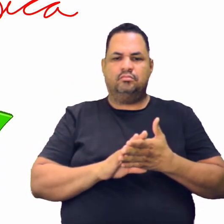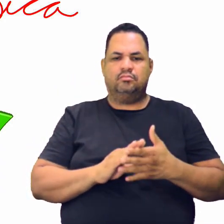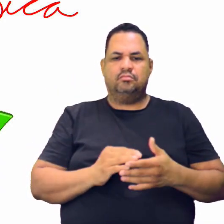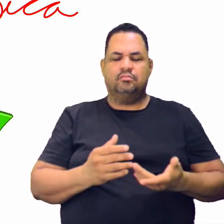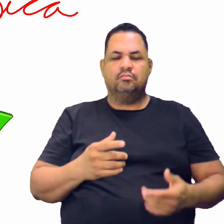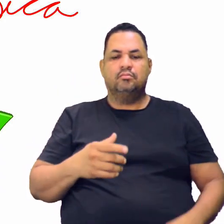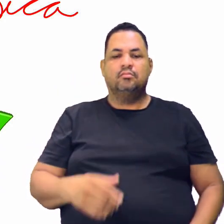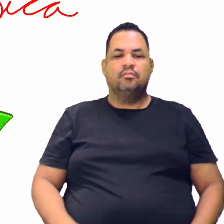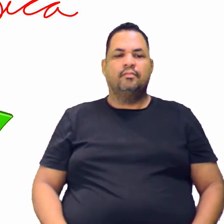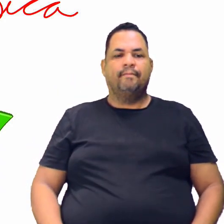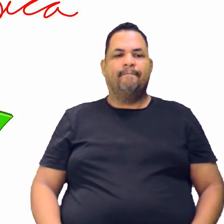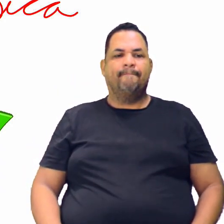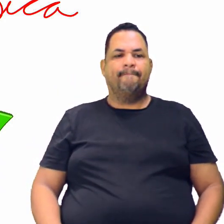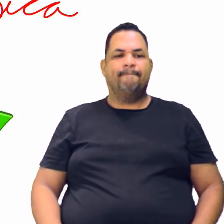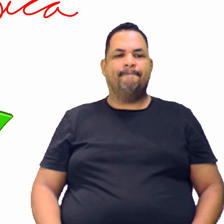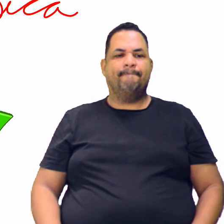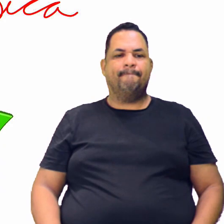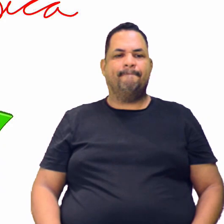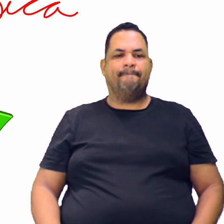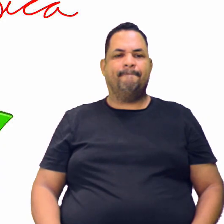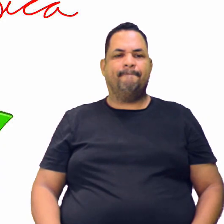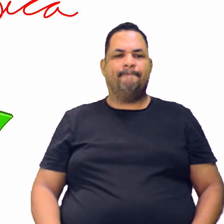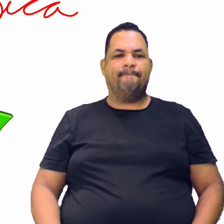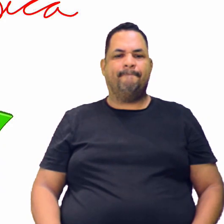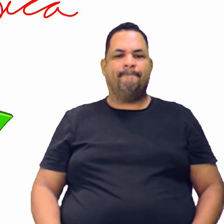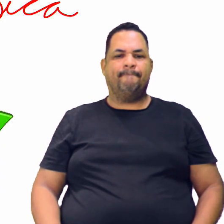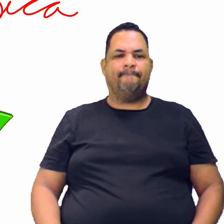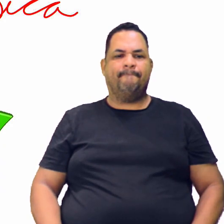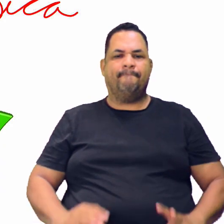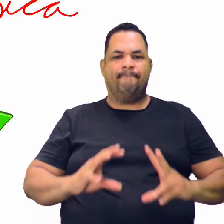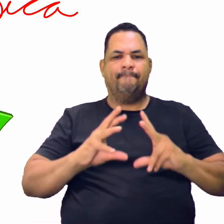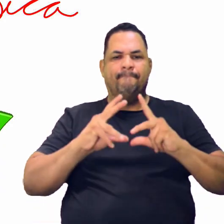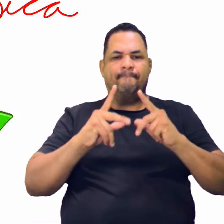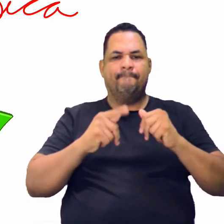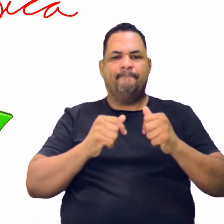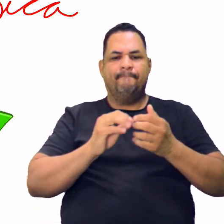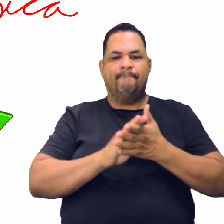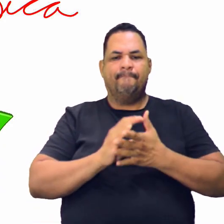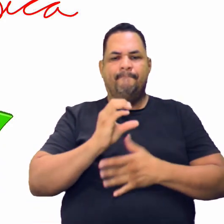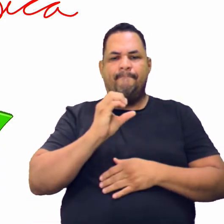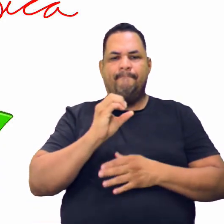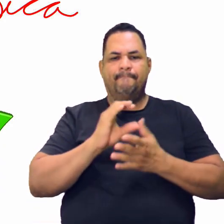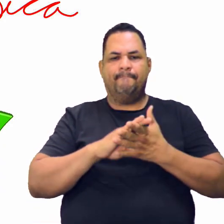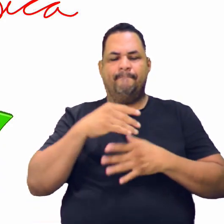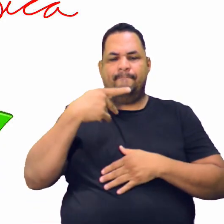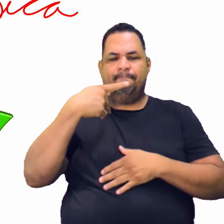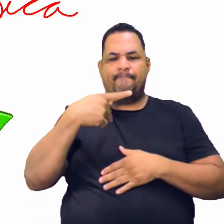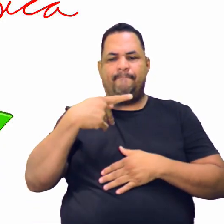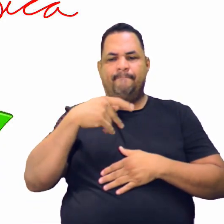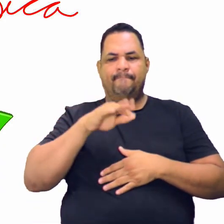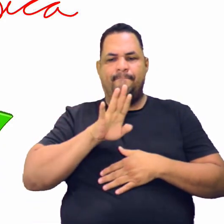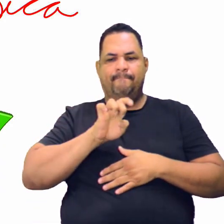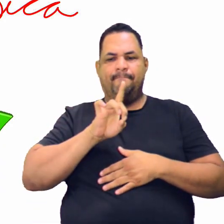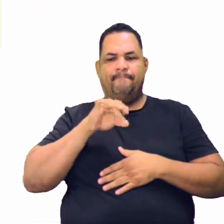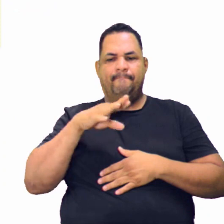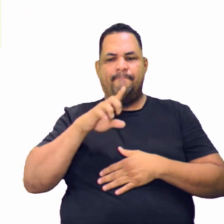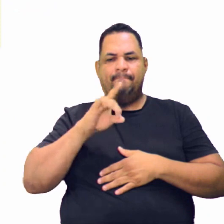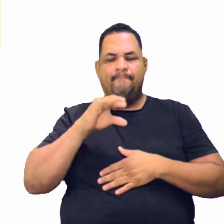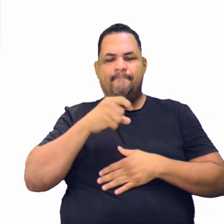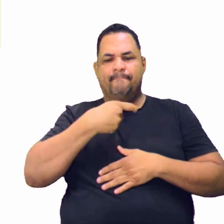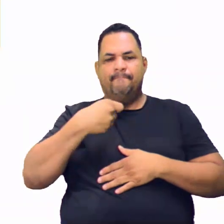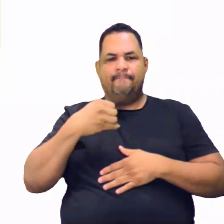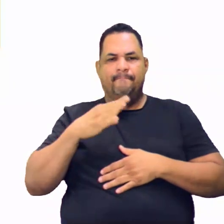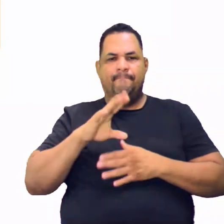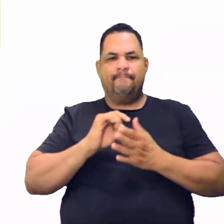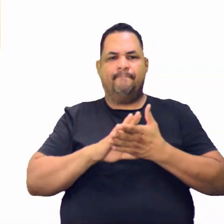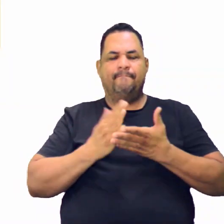onde é o acento aqui, ó. Ó, oxítono, todas essas palavras aqui, ó, elas são proparoxítonas, tá certo? Agora vamos